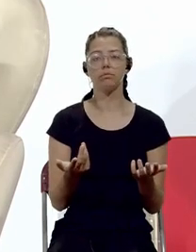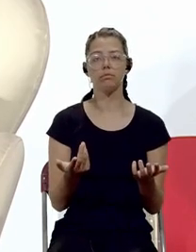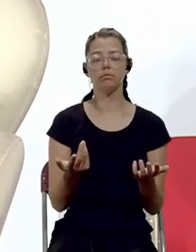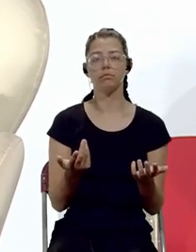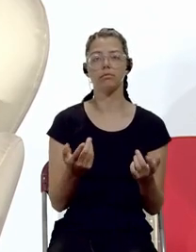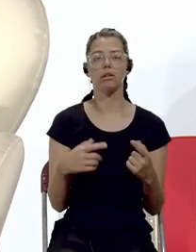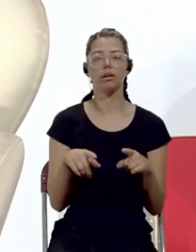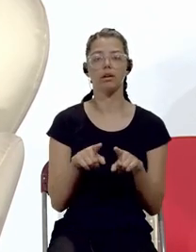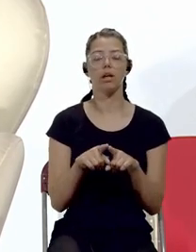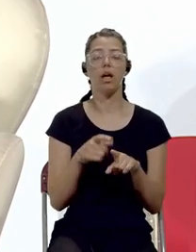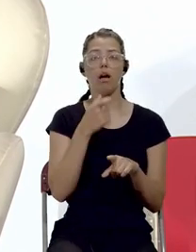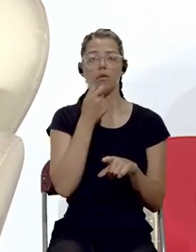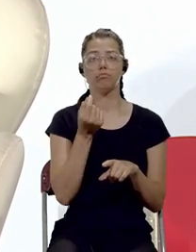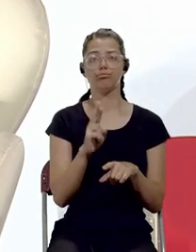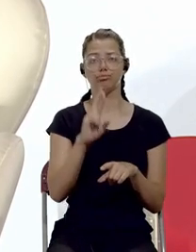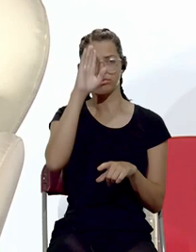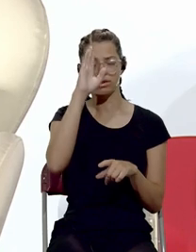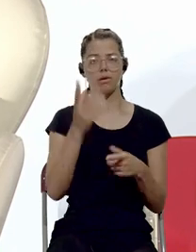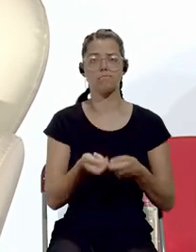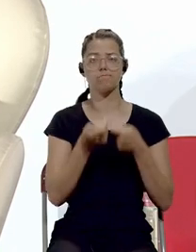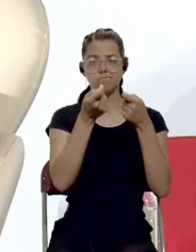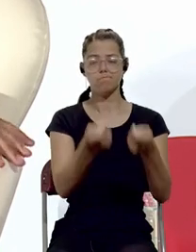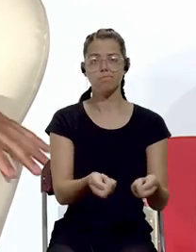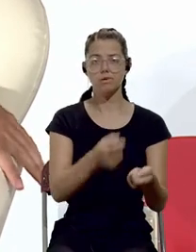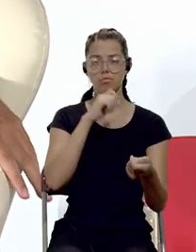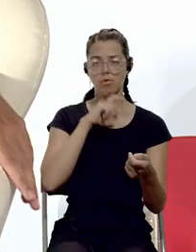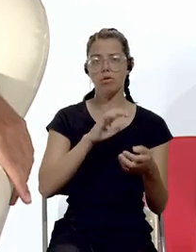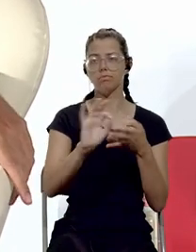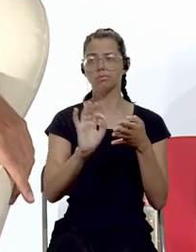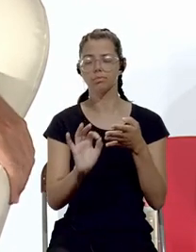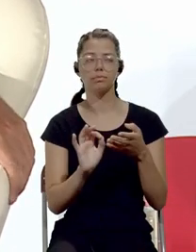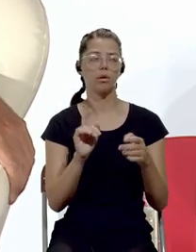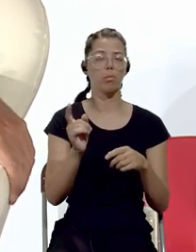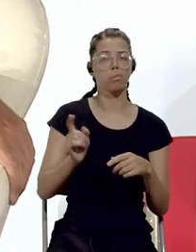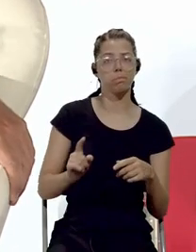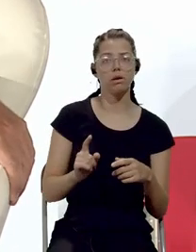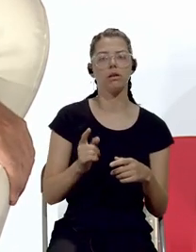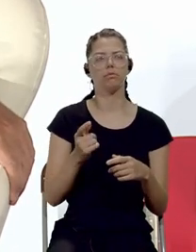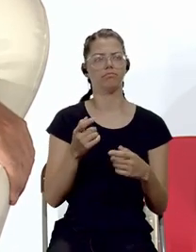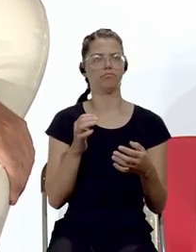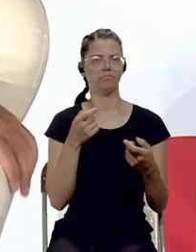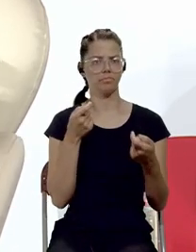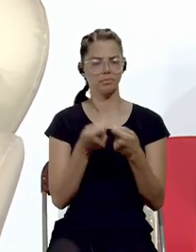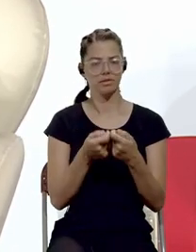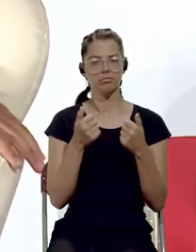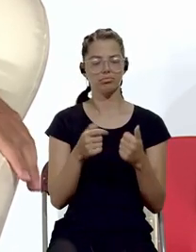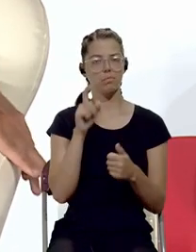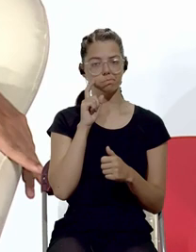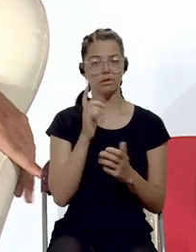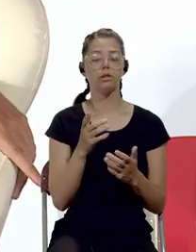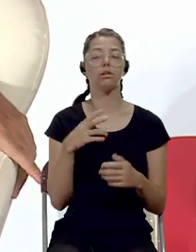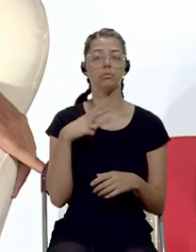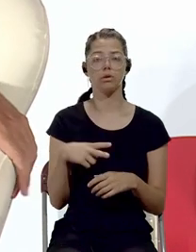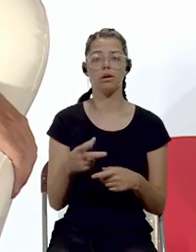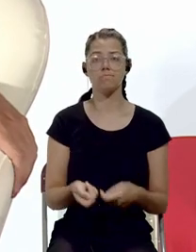investimento especializado e não especializado com mais segurança. Quer dizer, Portugal, apesar de tudo, tem o único fundo